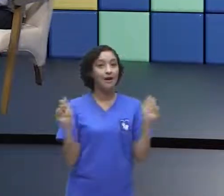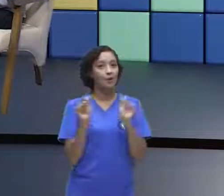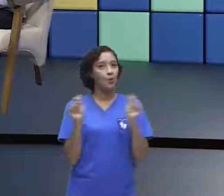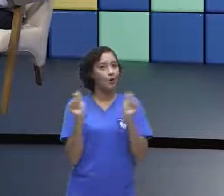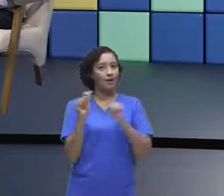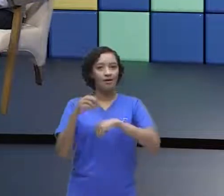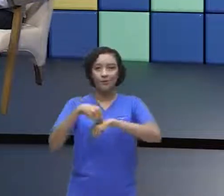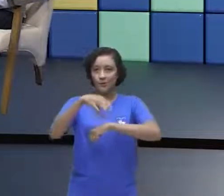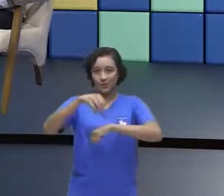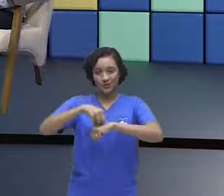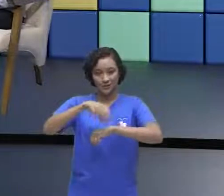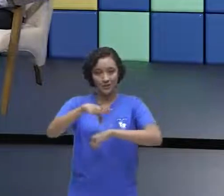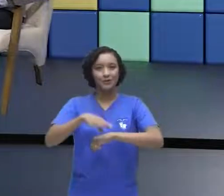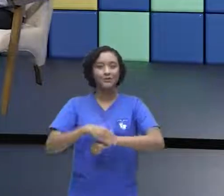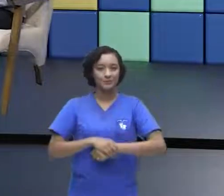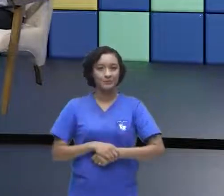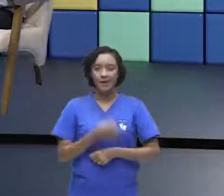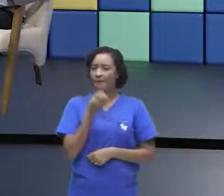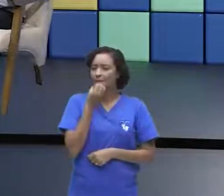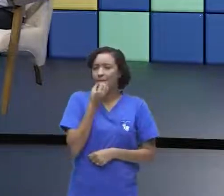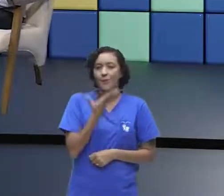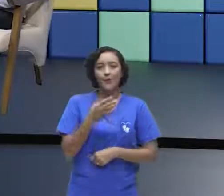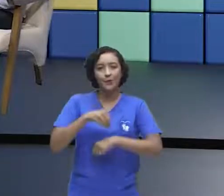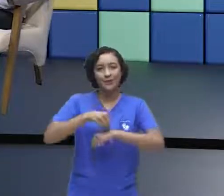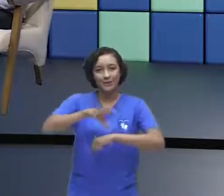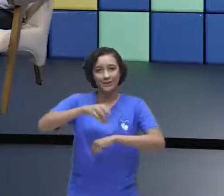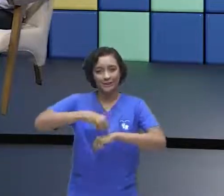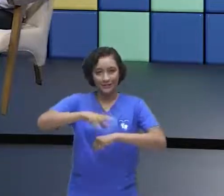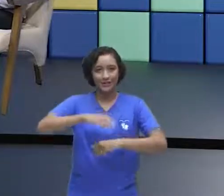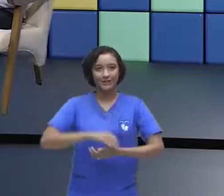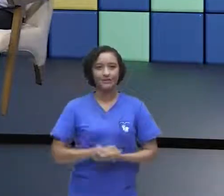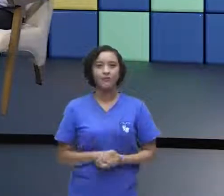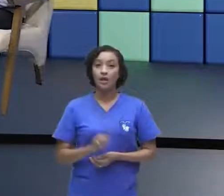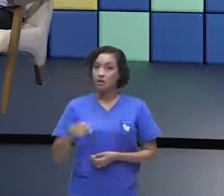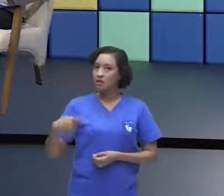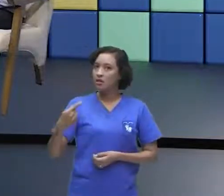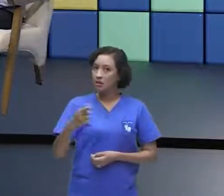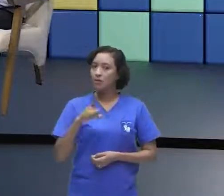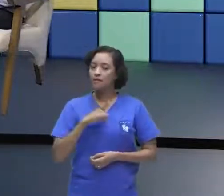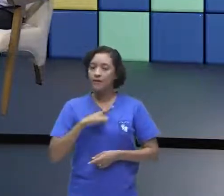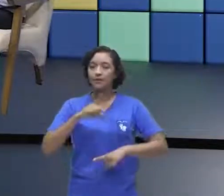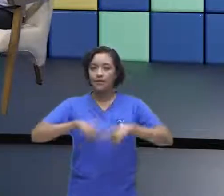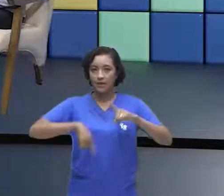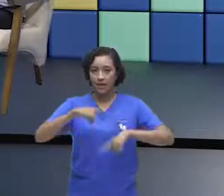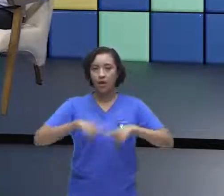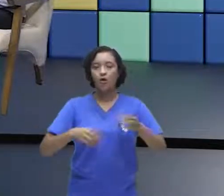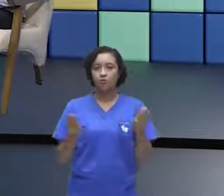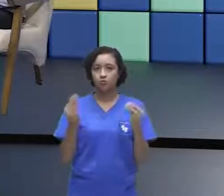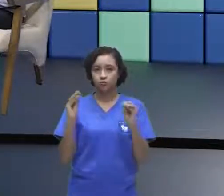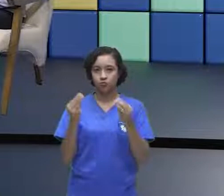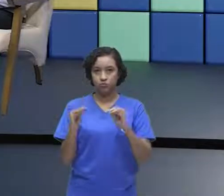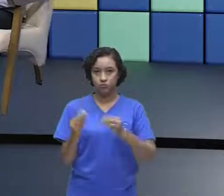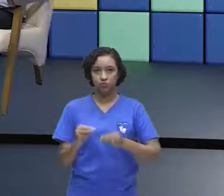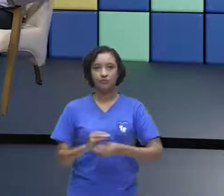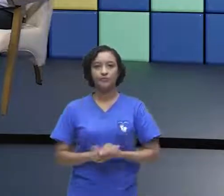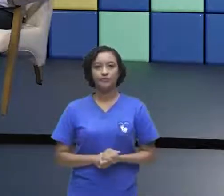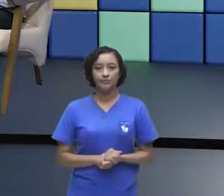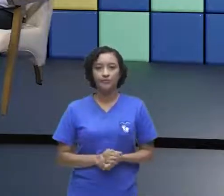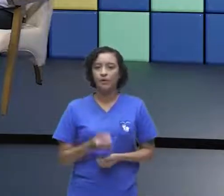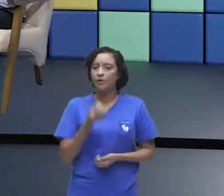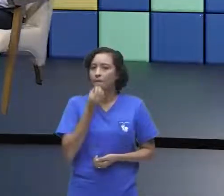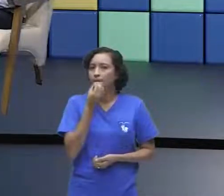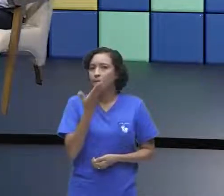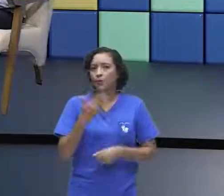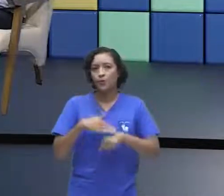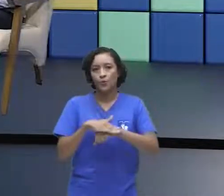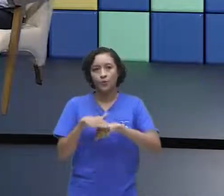dicas, realmente são muito boas. A gente vai disponibilizar depois esse material. Sim. É muito importante falar abertamente disso. Esse material, Sabrina,